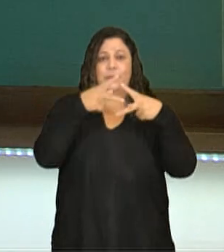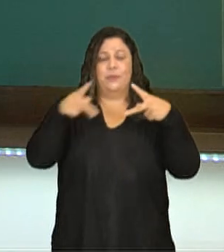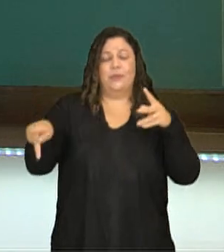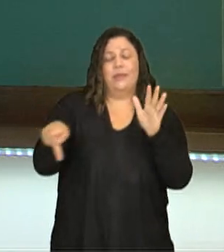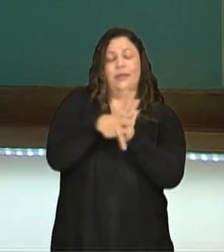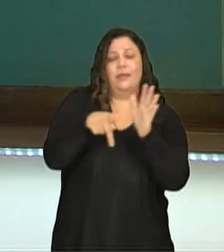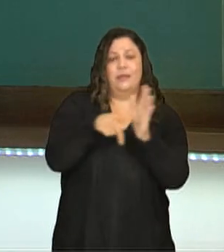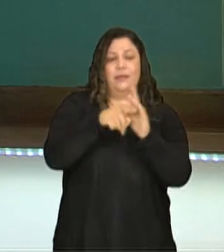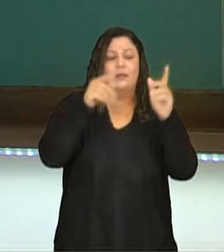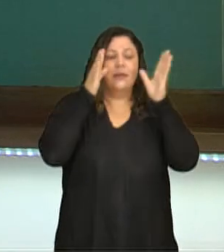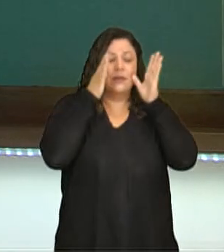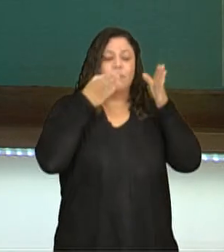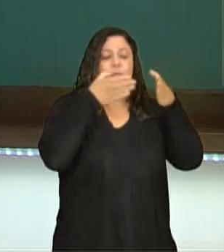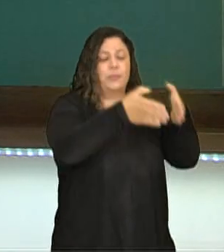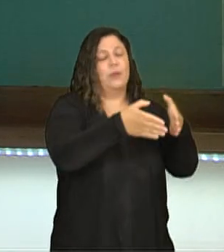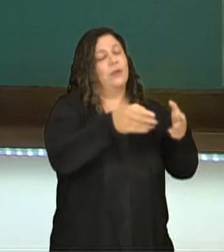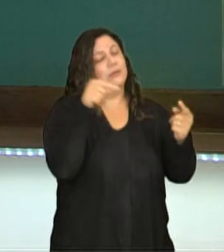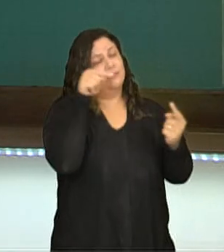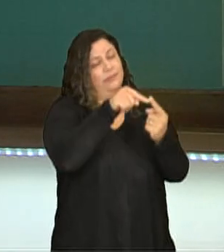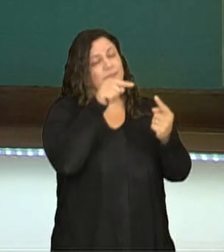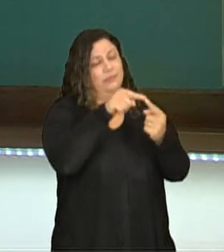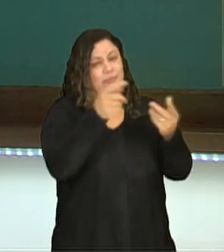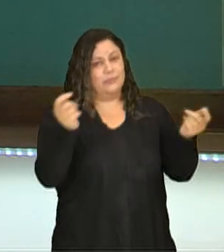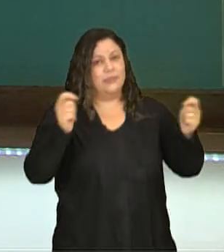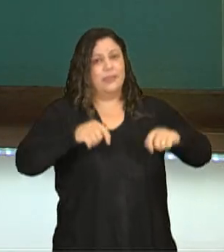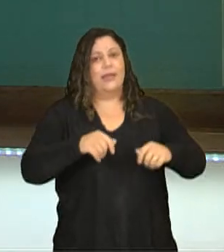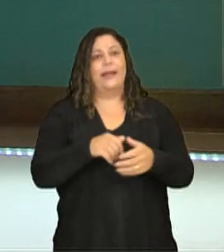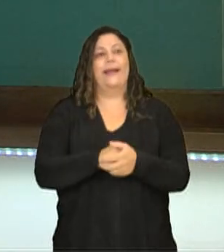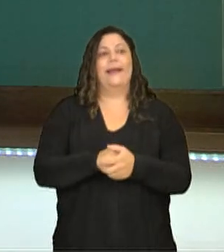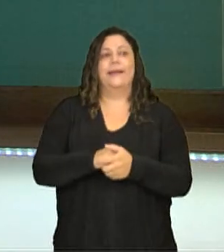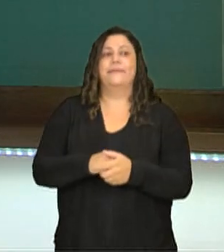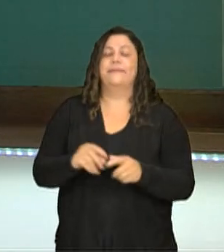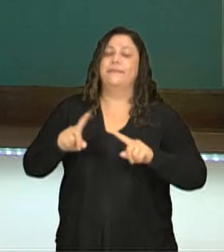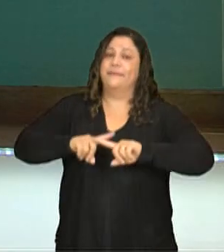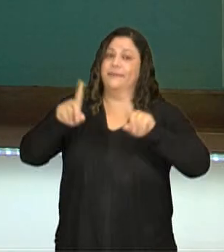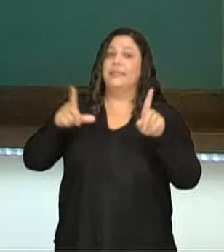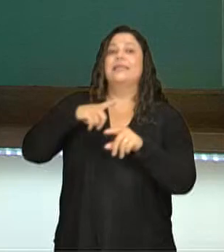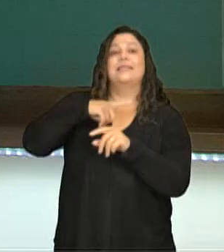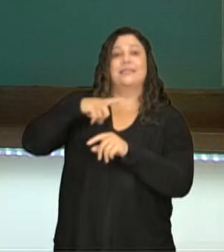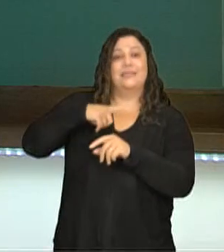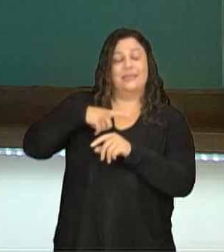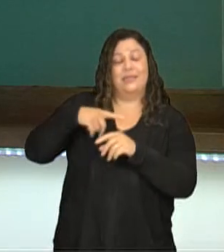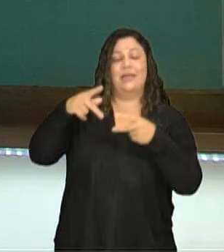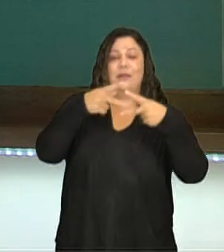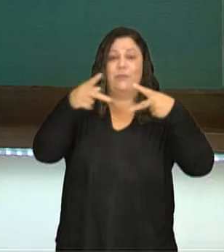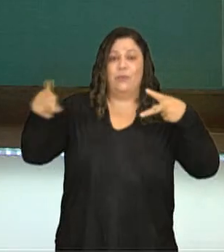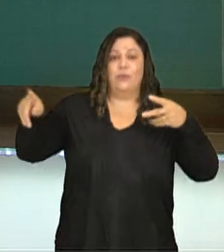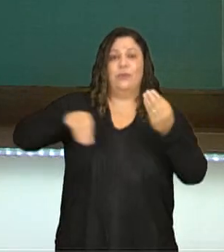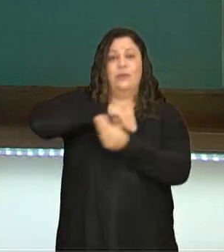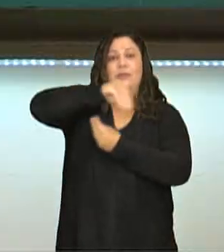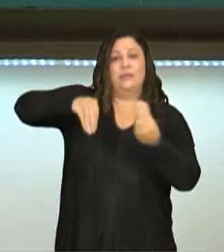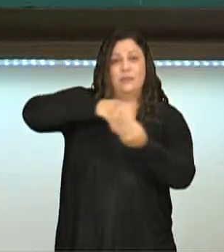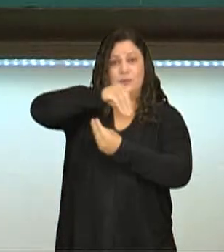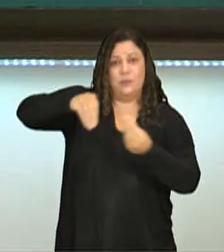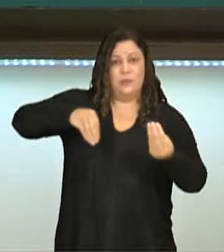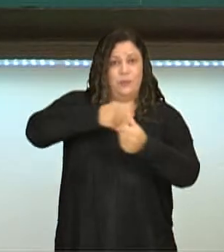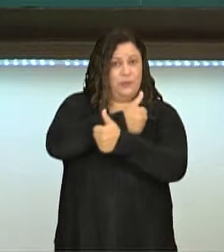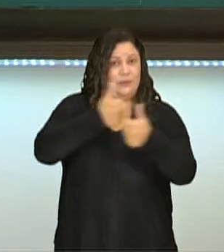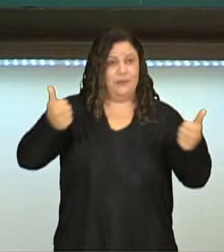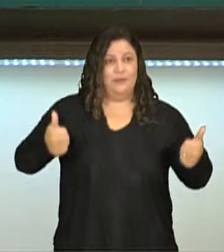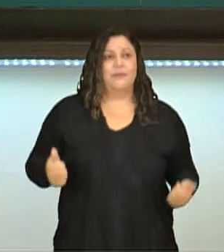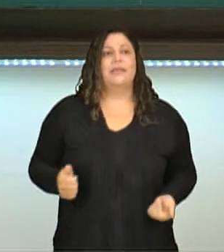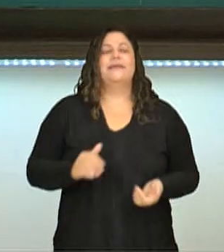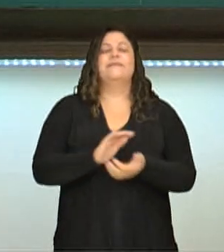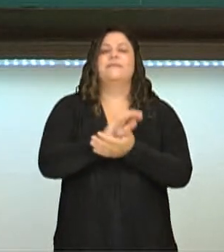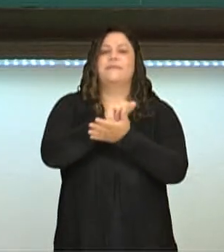que vão fazer esse papel. Basicamente também é uma endocitose, só que tem proteínas envolvidas no processo. Muito bem,